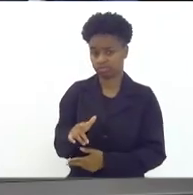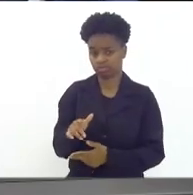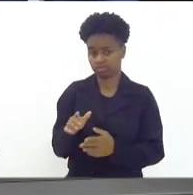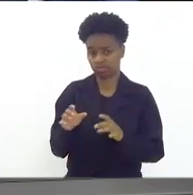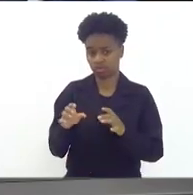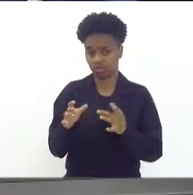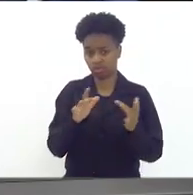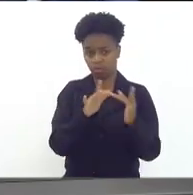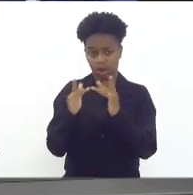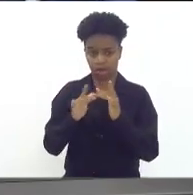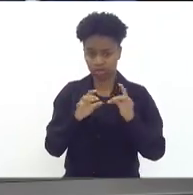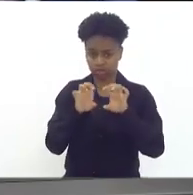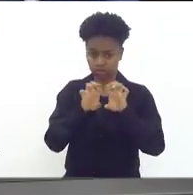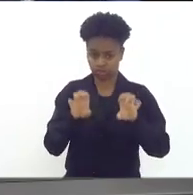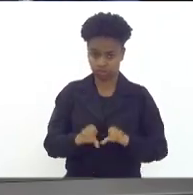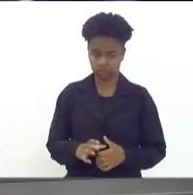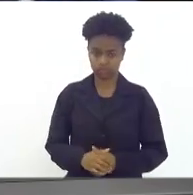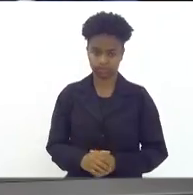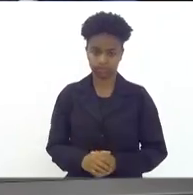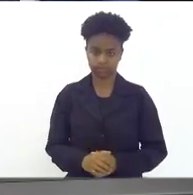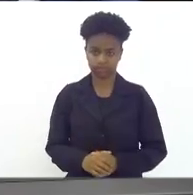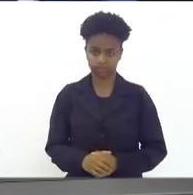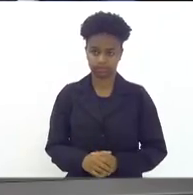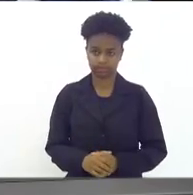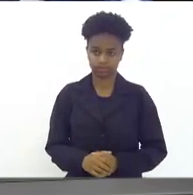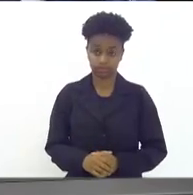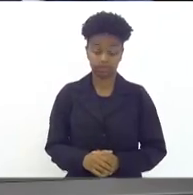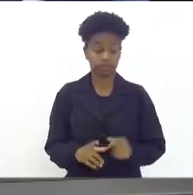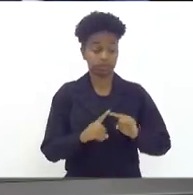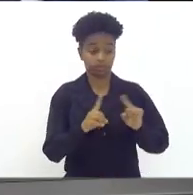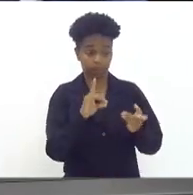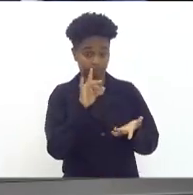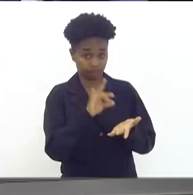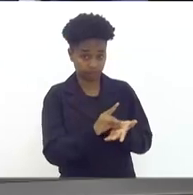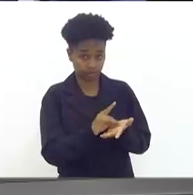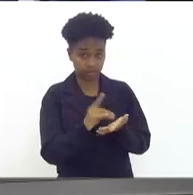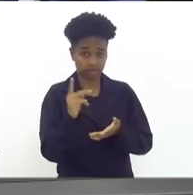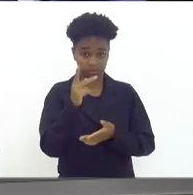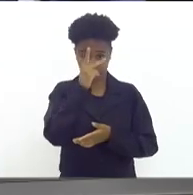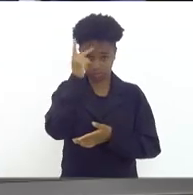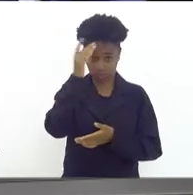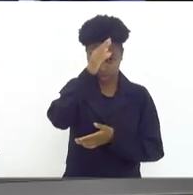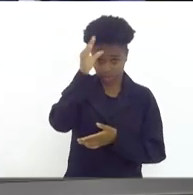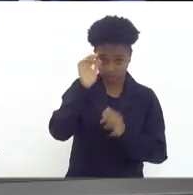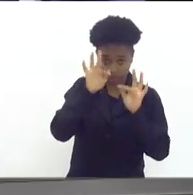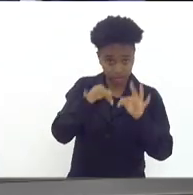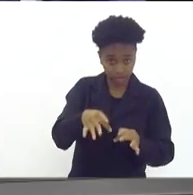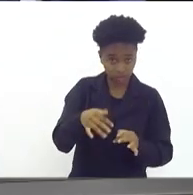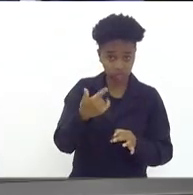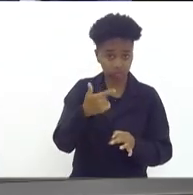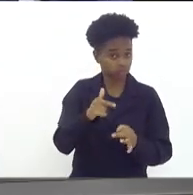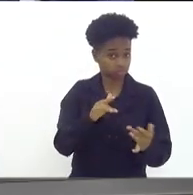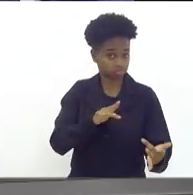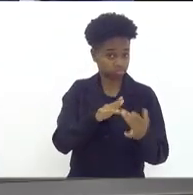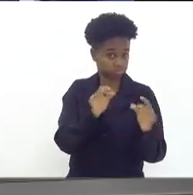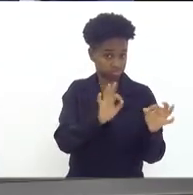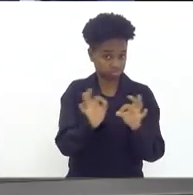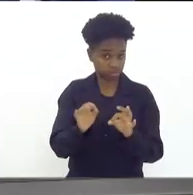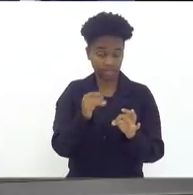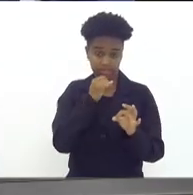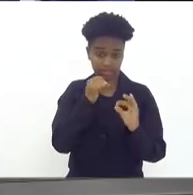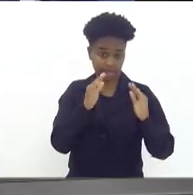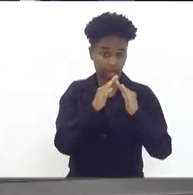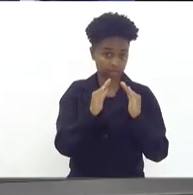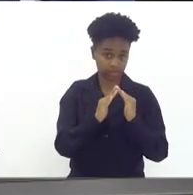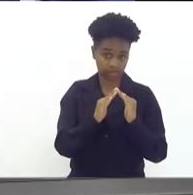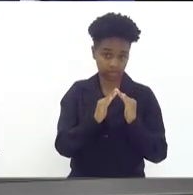sim mas na verdade o consumidor final ele acaba não sendo contemplado que são as residências